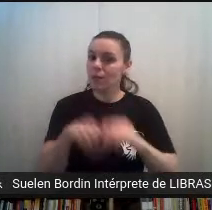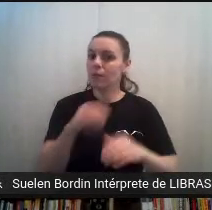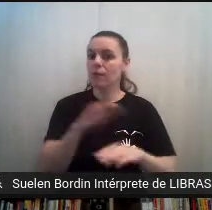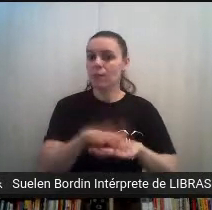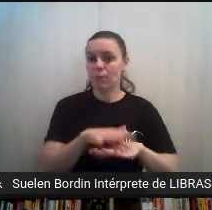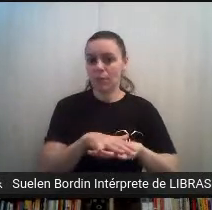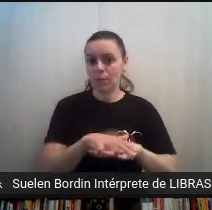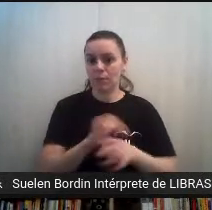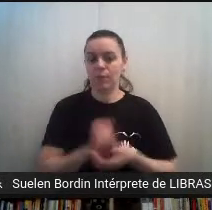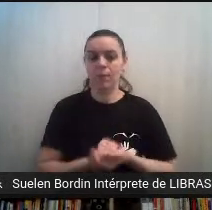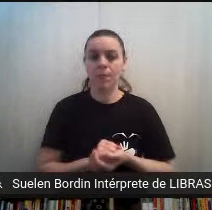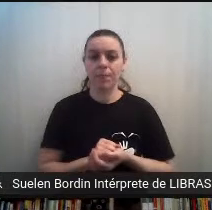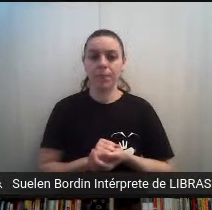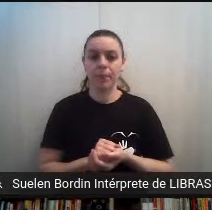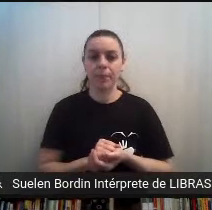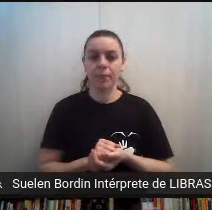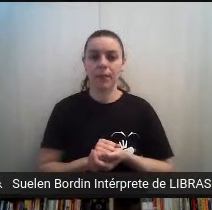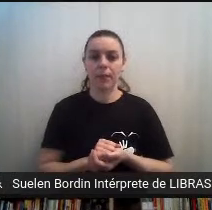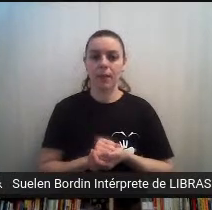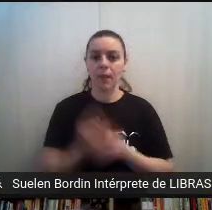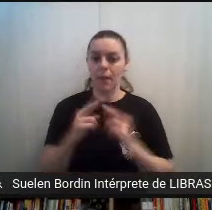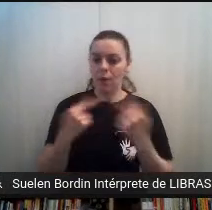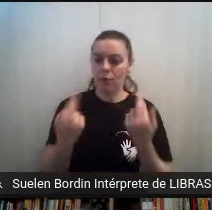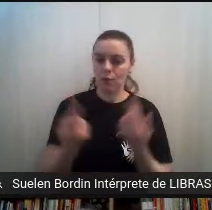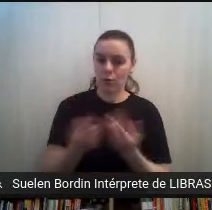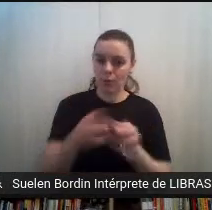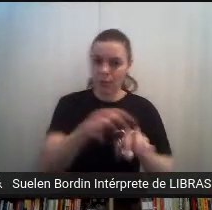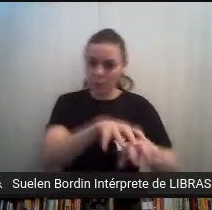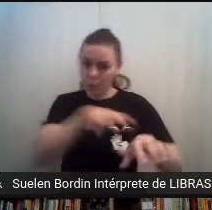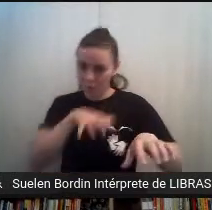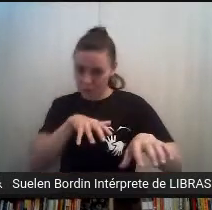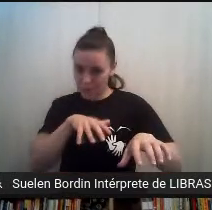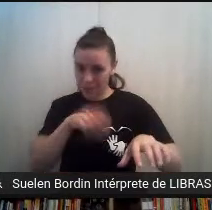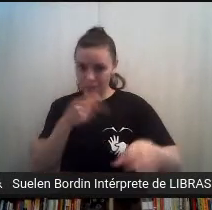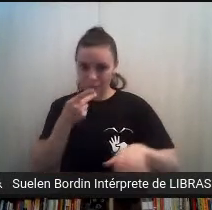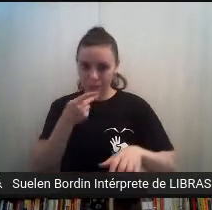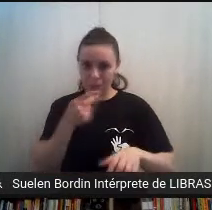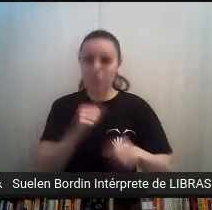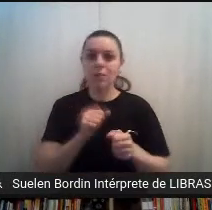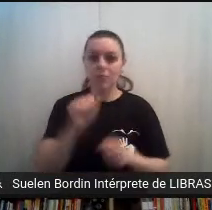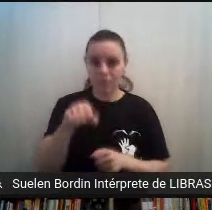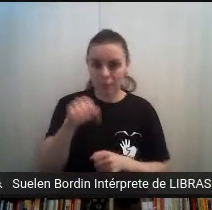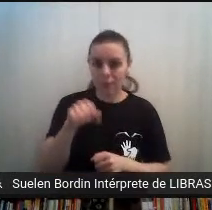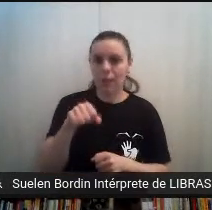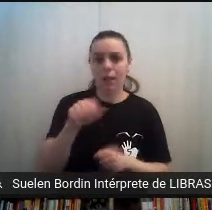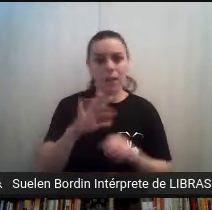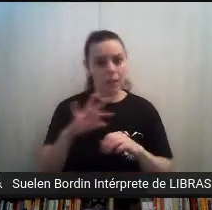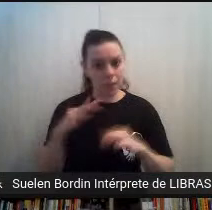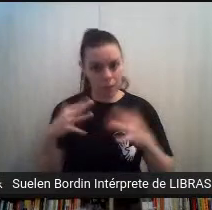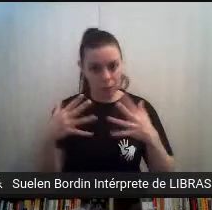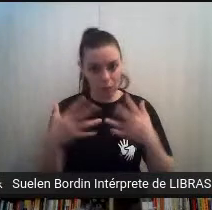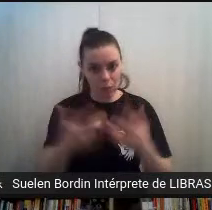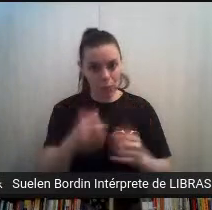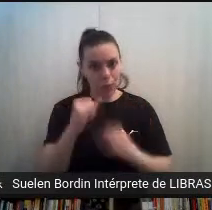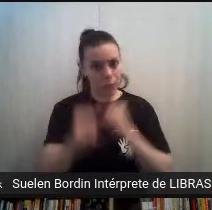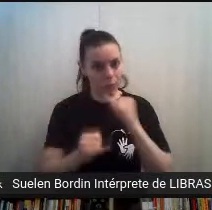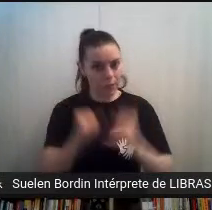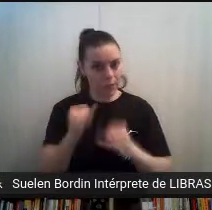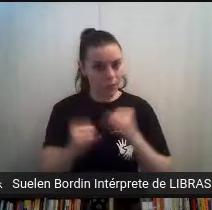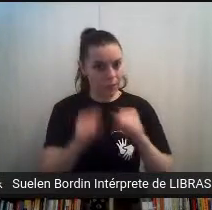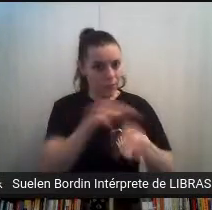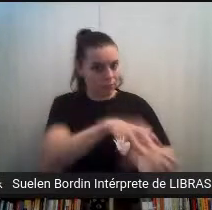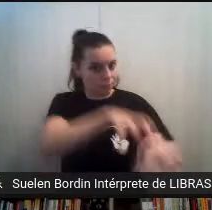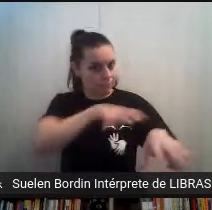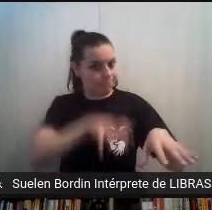E essas reuniões que se diz, as reuniões remotas. Sim, remotas. Tudo internet, nada